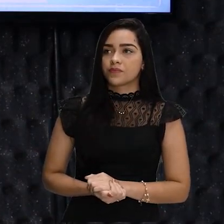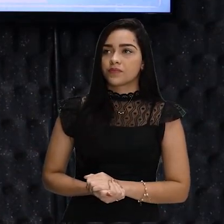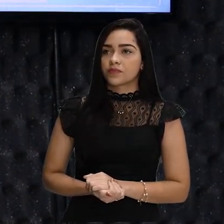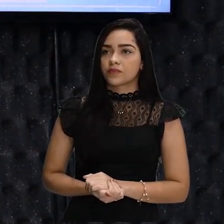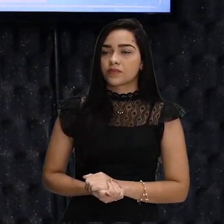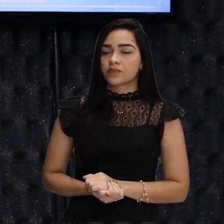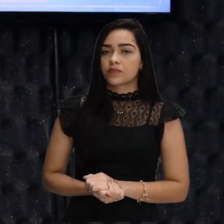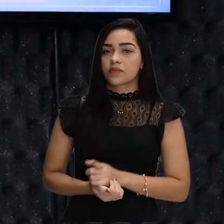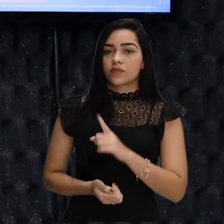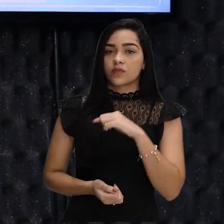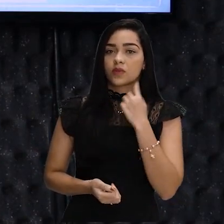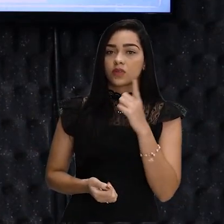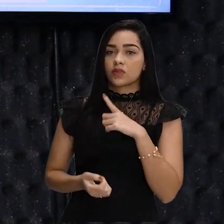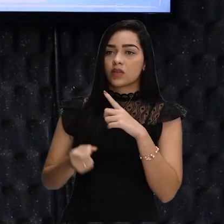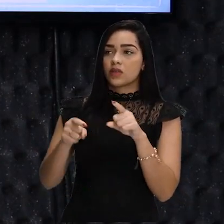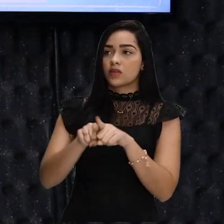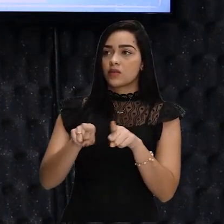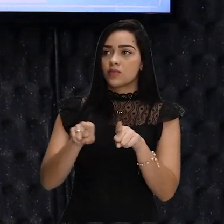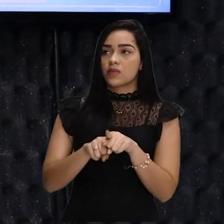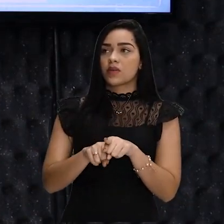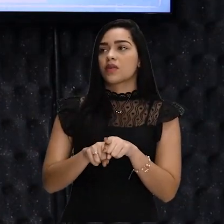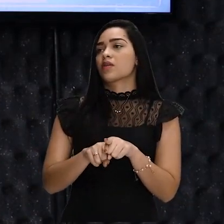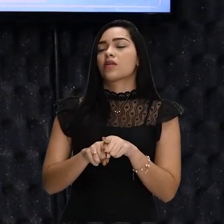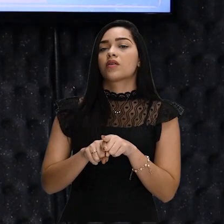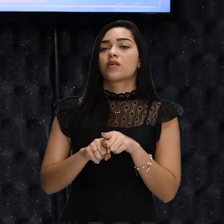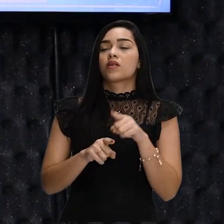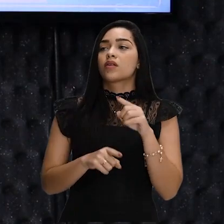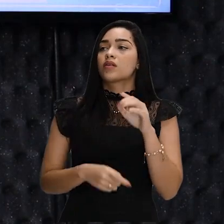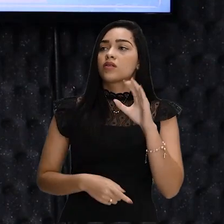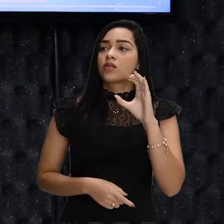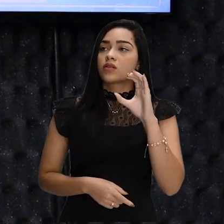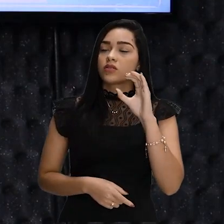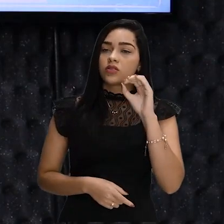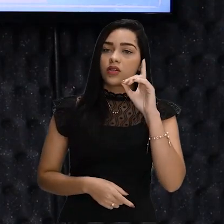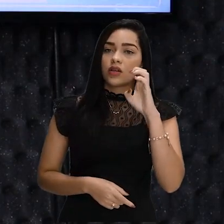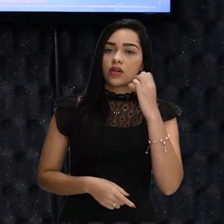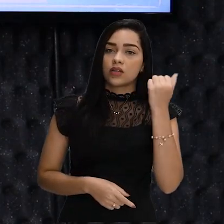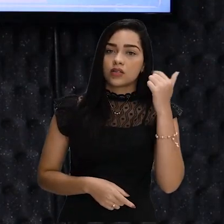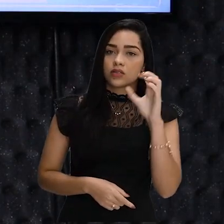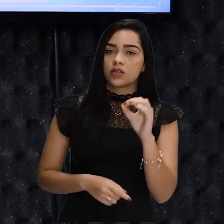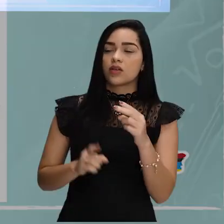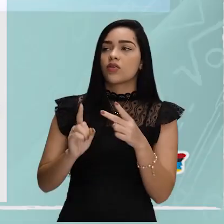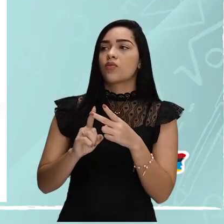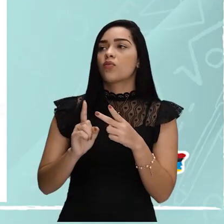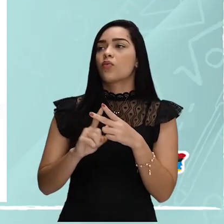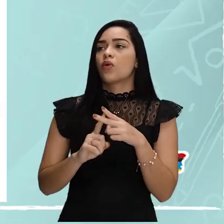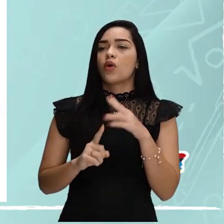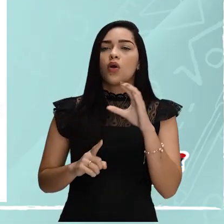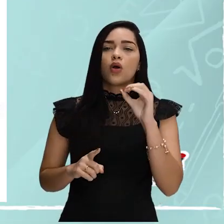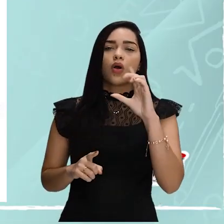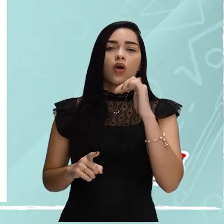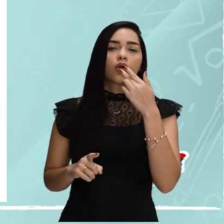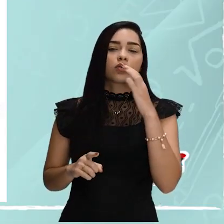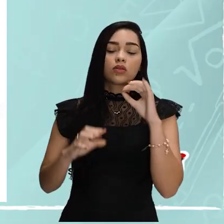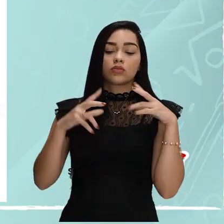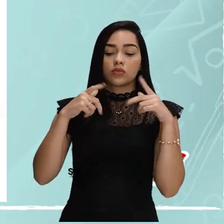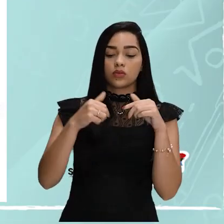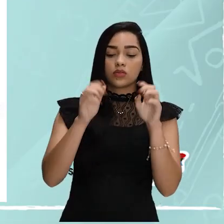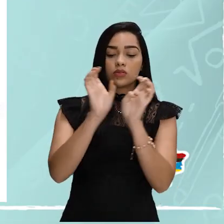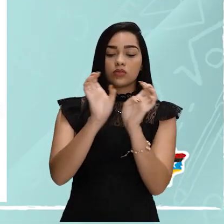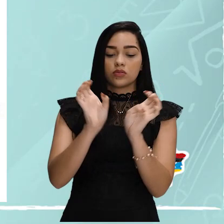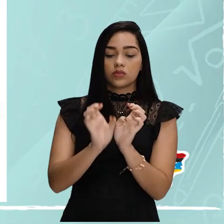delgado. Aí nós temos aqui zônula de adesão, zônula de oclusão. Todas essas estruturas servem